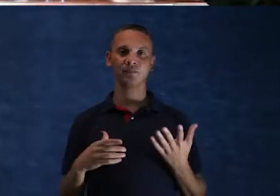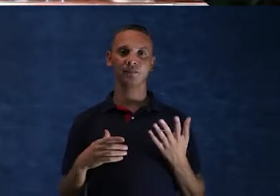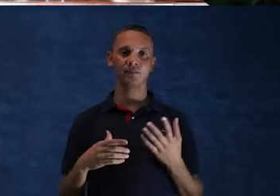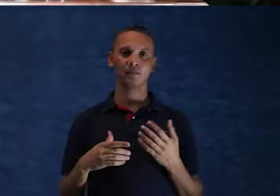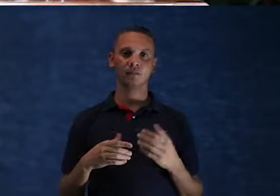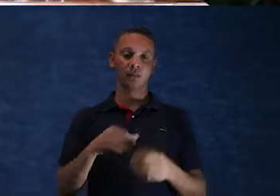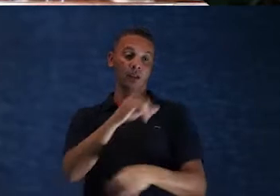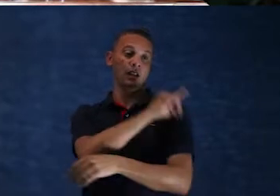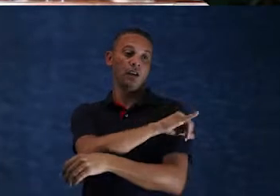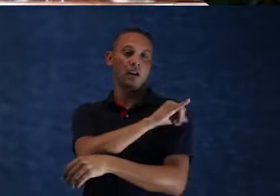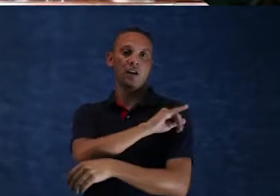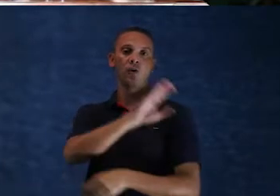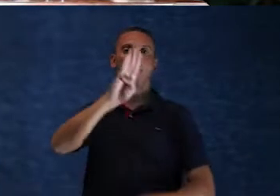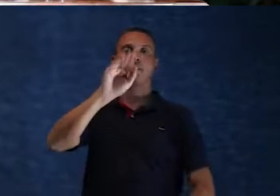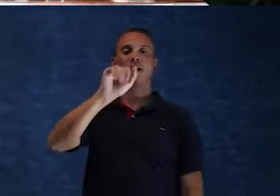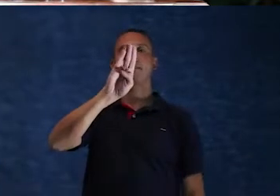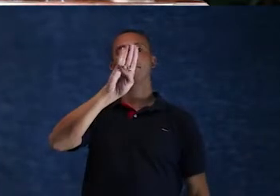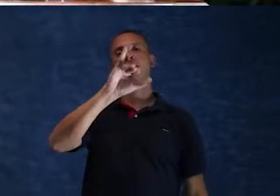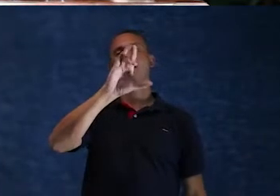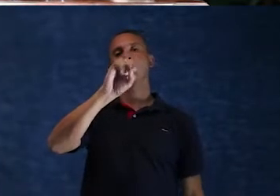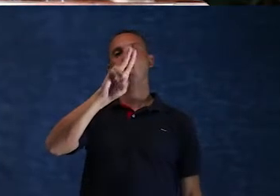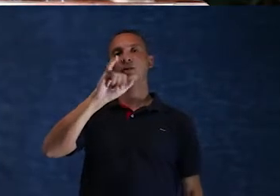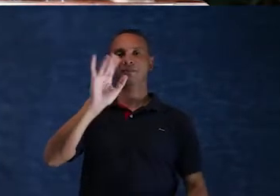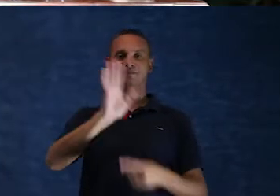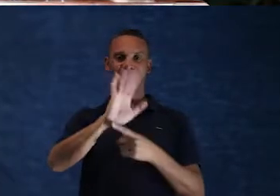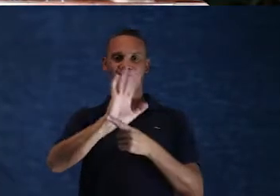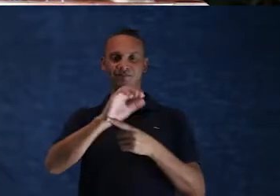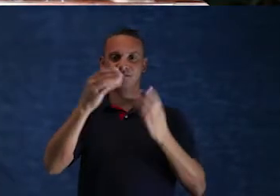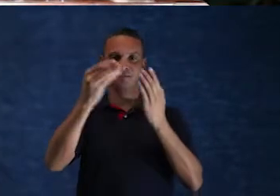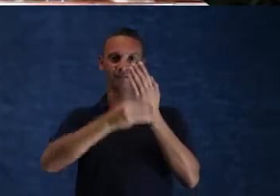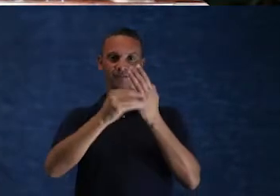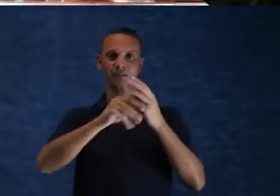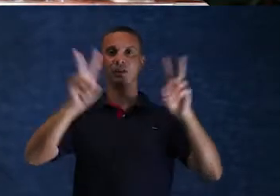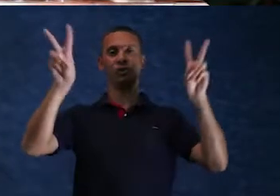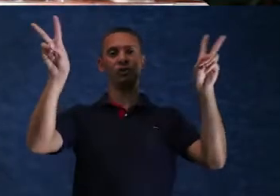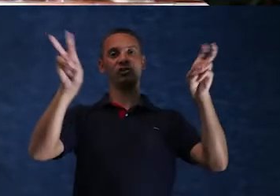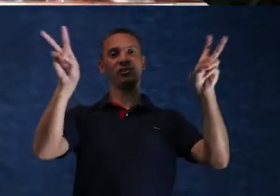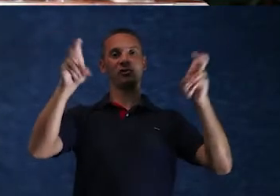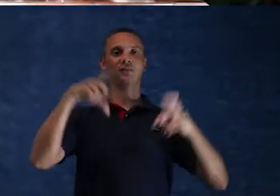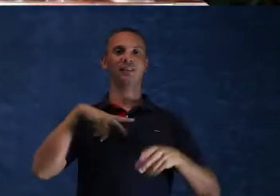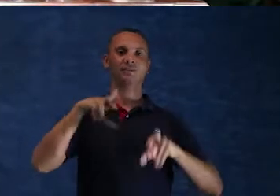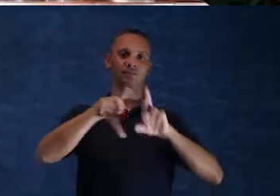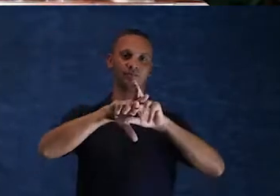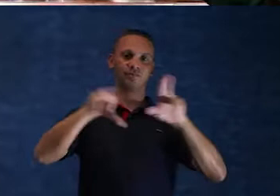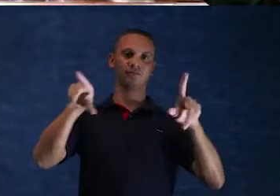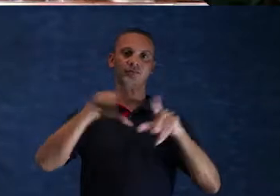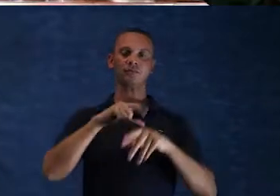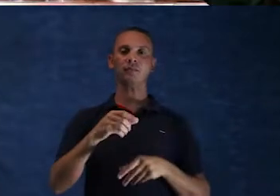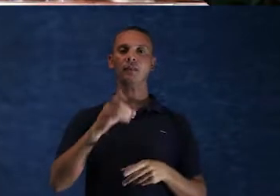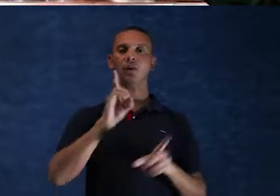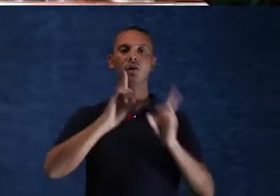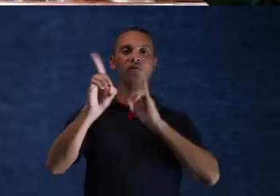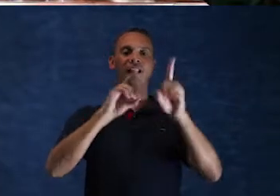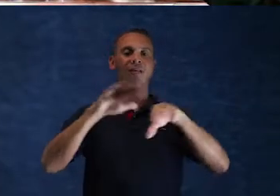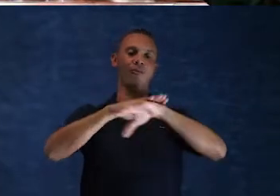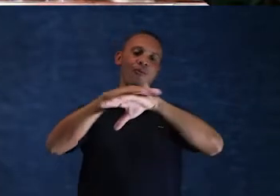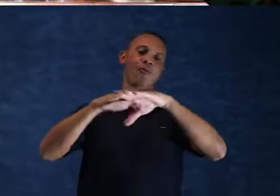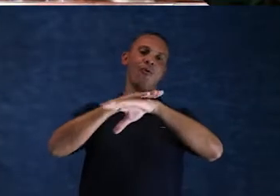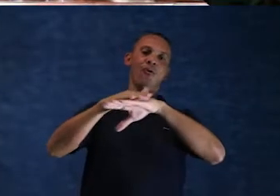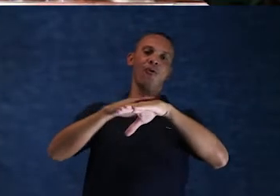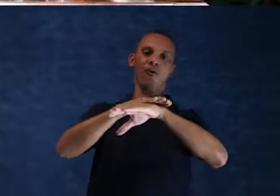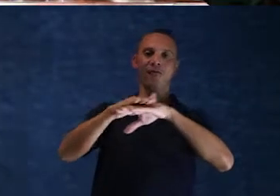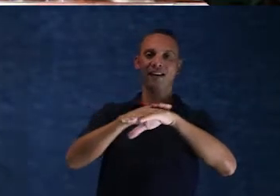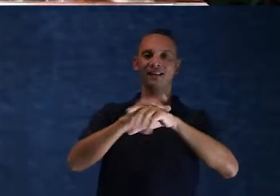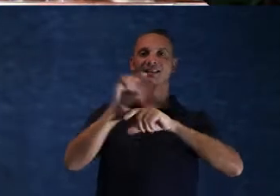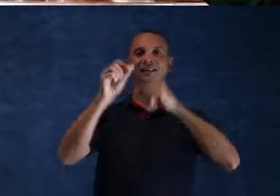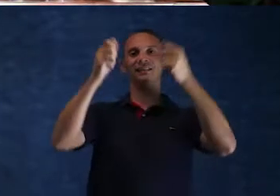e Rio Babilônia. A antologia põe em cena, como os títulos já deixam entrever, um diálogo intertextual, em primeiro